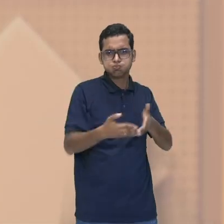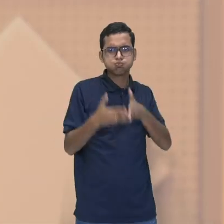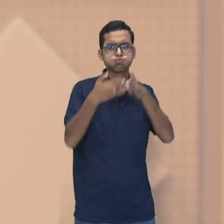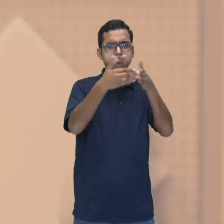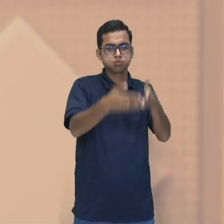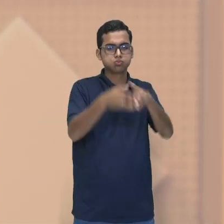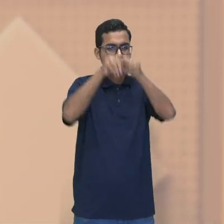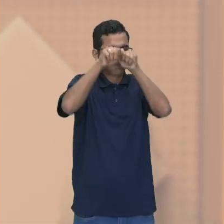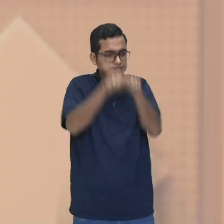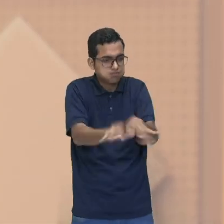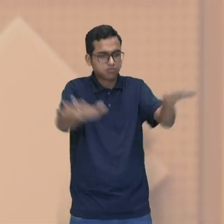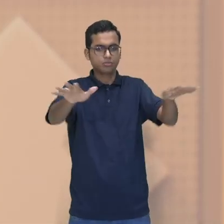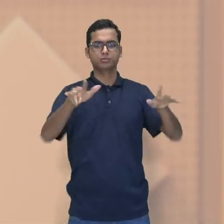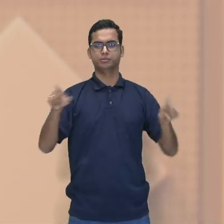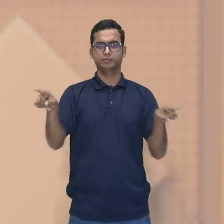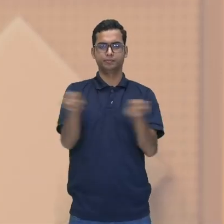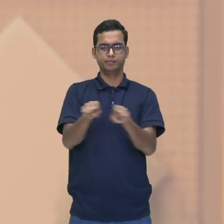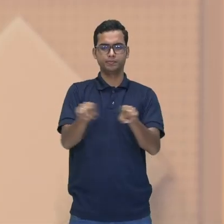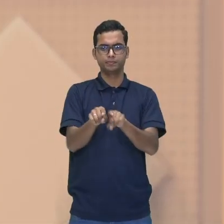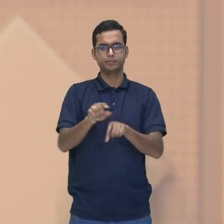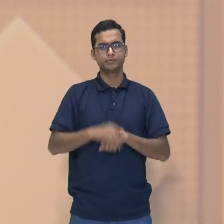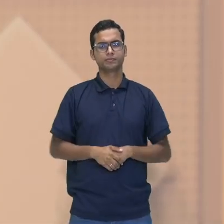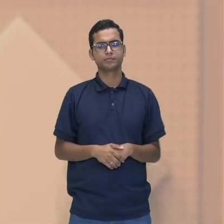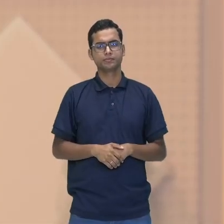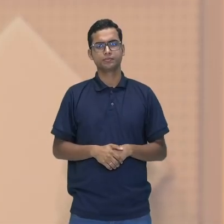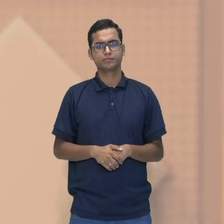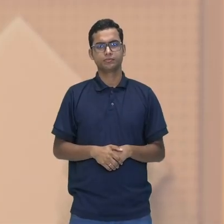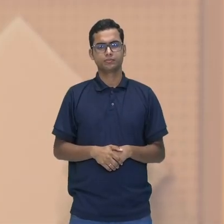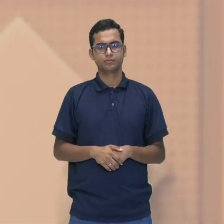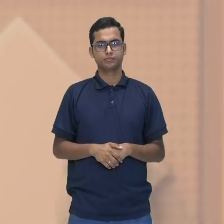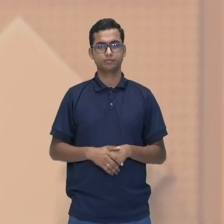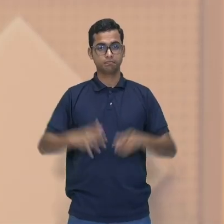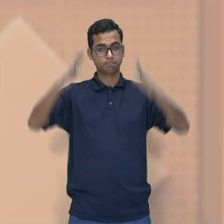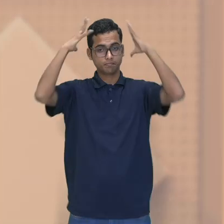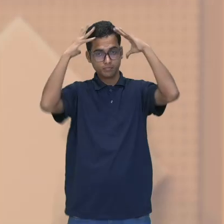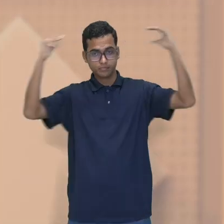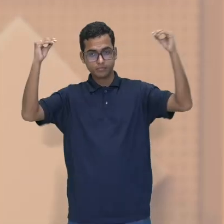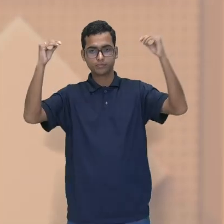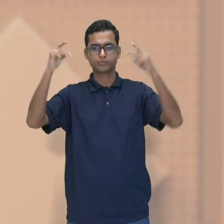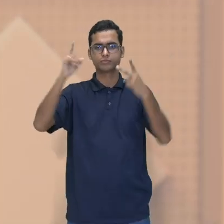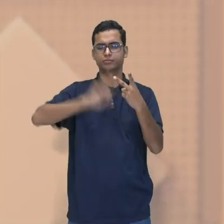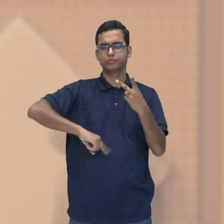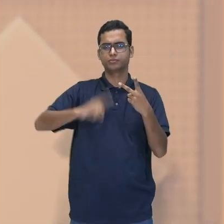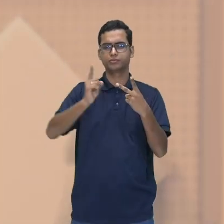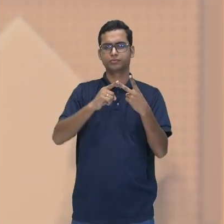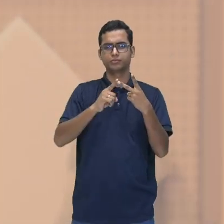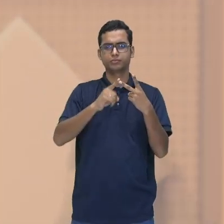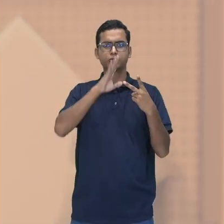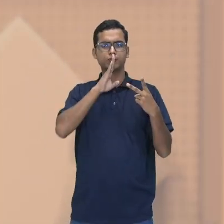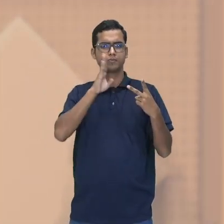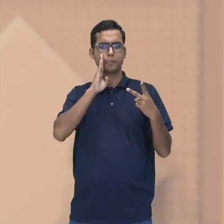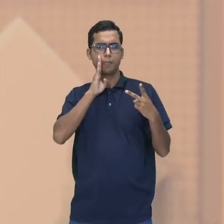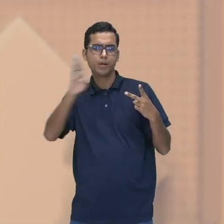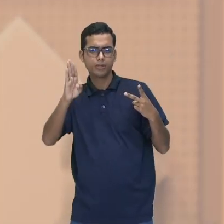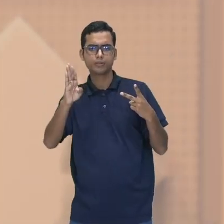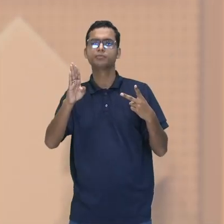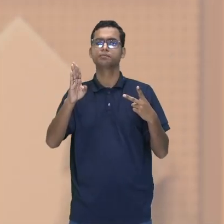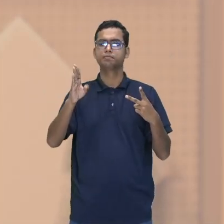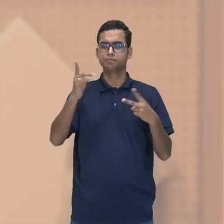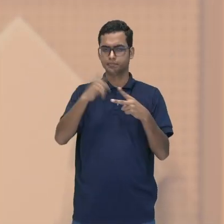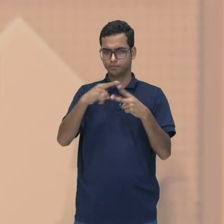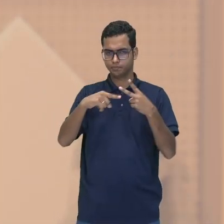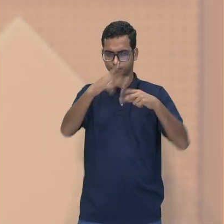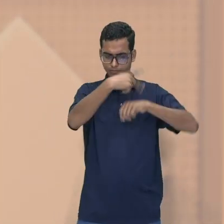da expansão marítima. Já Holanda e Bélgica vai alinhar as questões comerciais